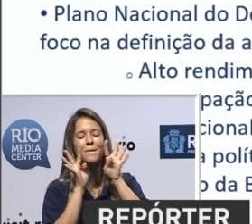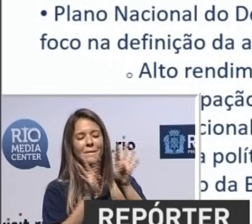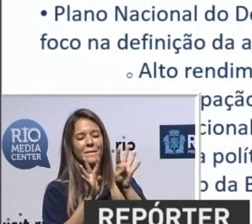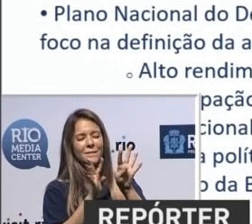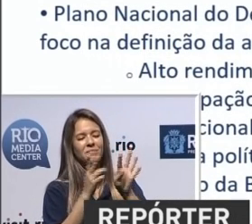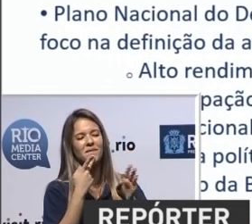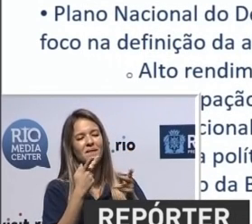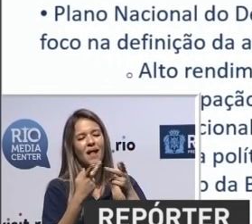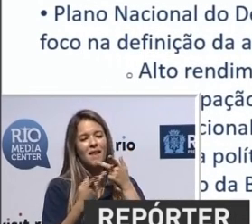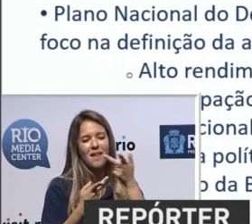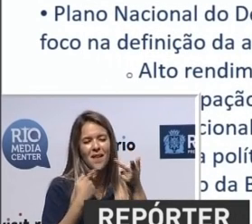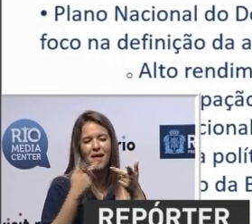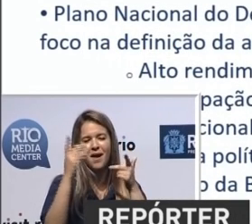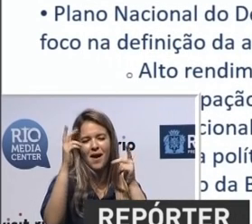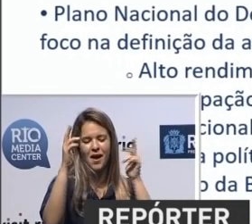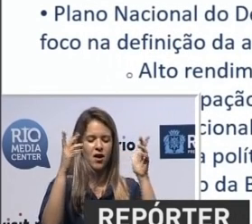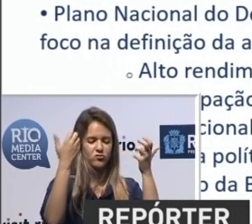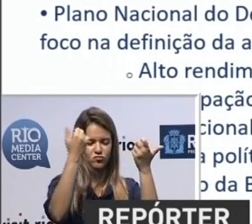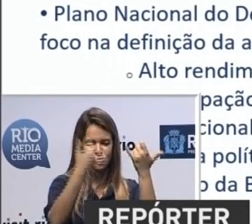ciclo